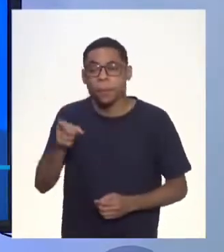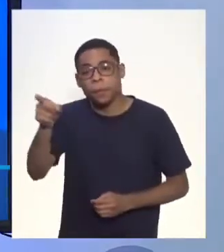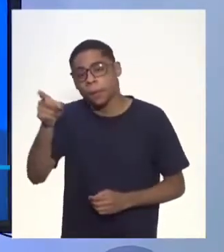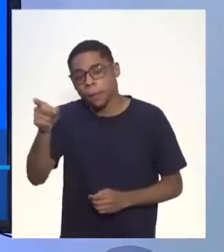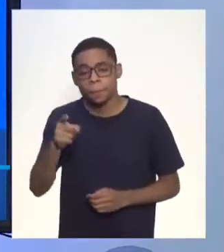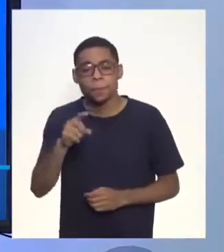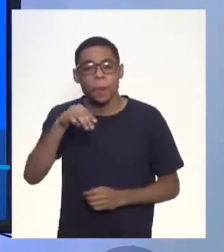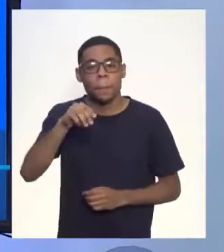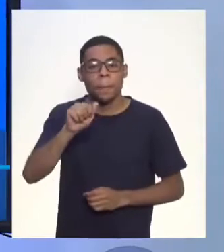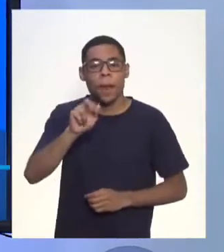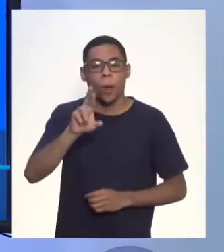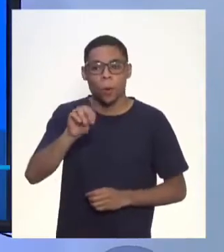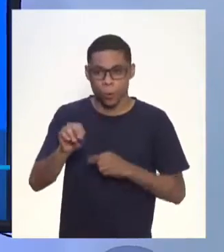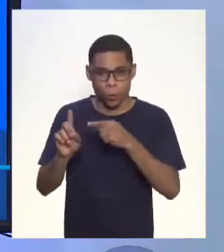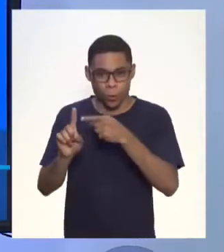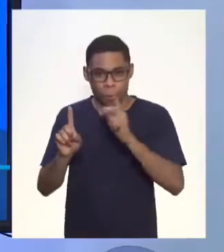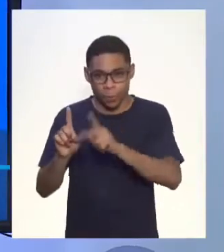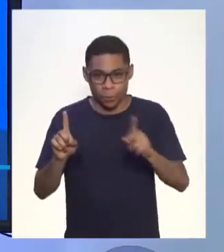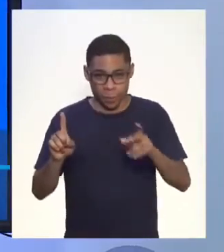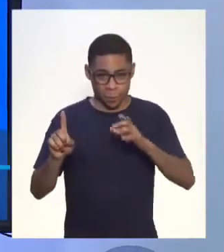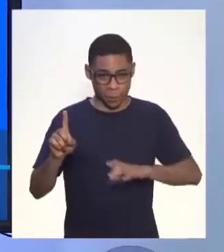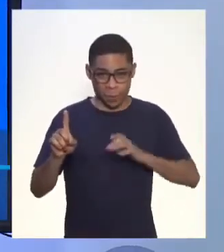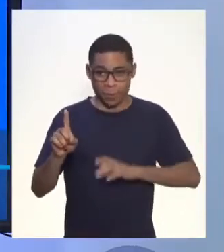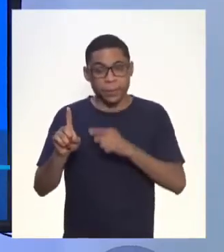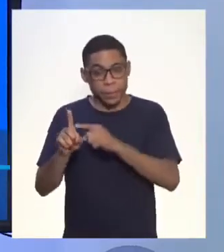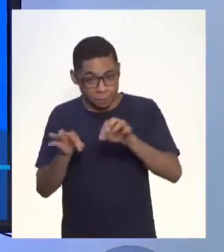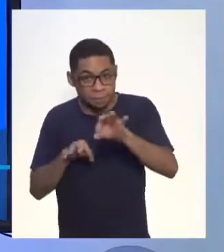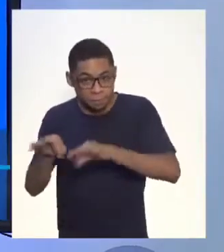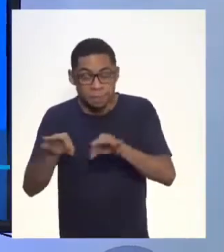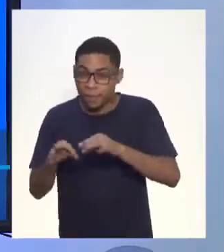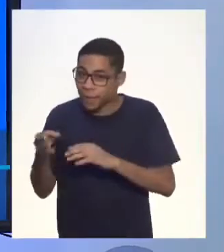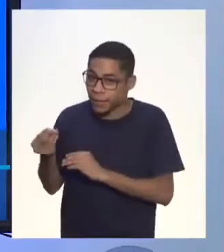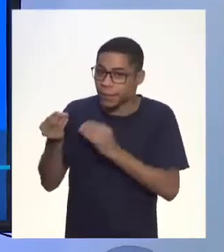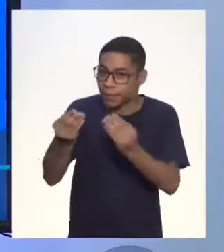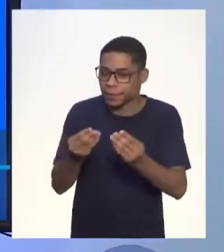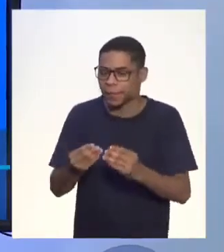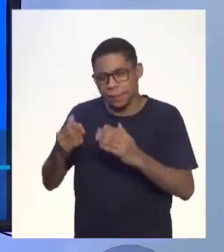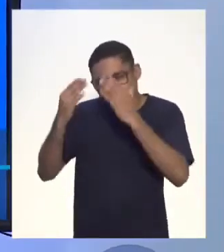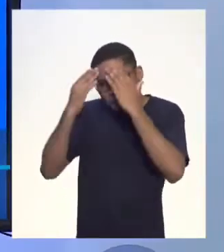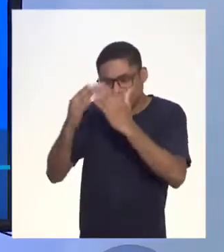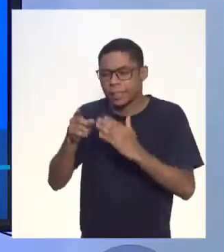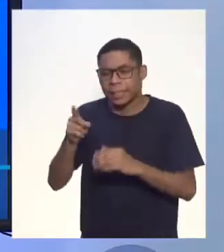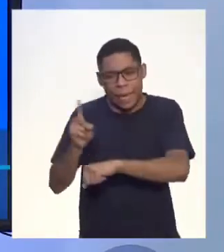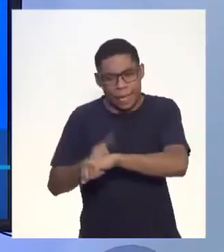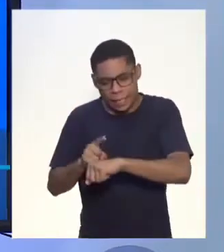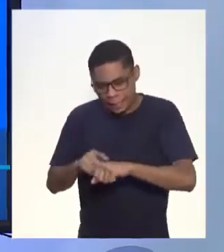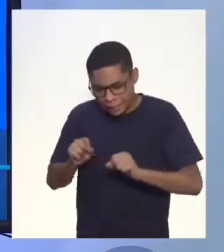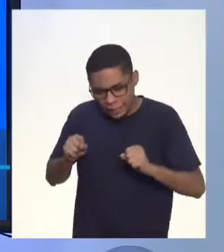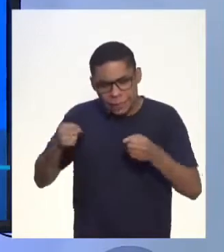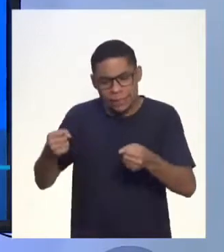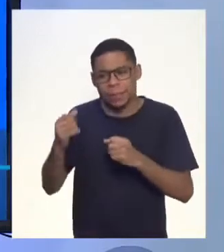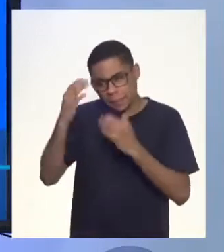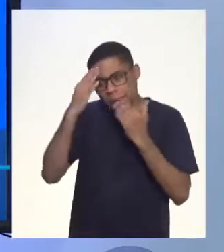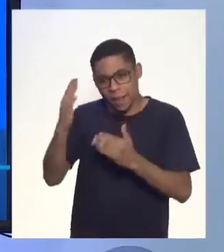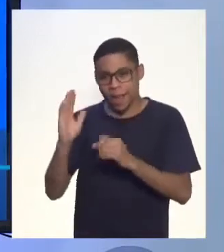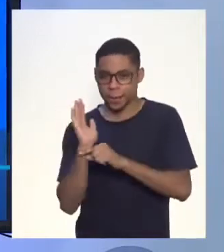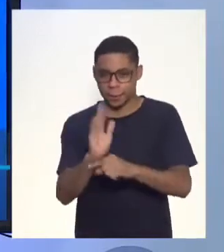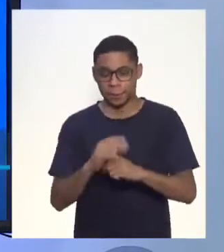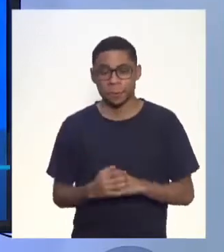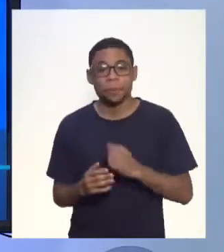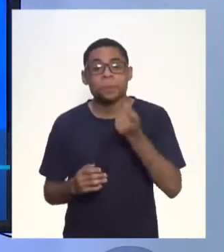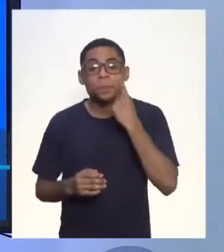nós com muito carinho. Até agradeço já ao professor Mauro por ter parado um pouquinho, Mauro Farias, para fazer os podcasts. Nós vamos ouvir